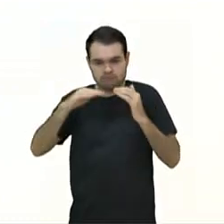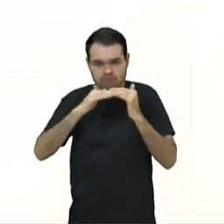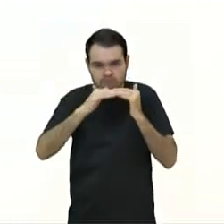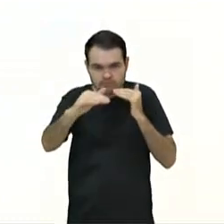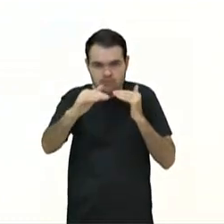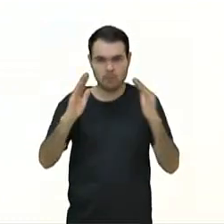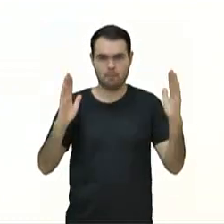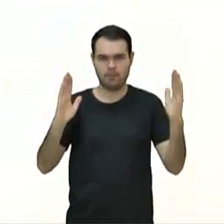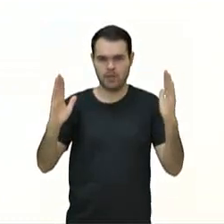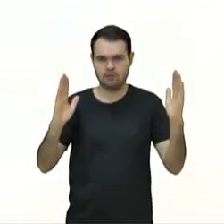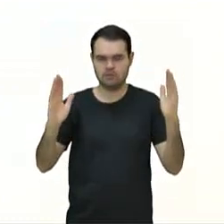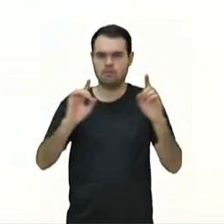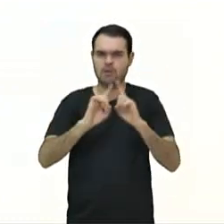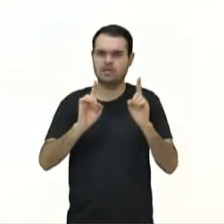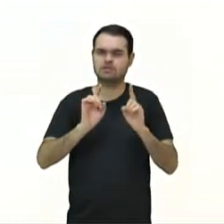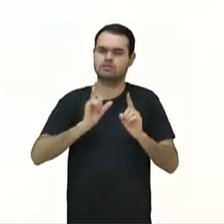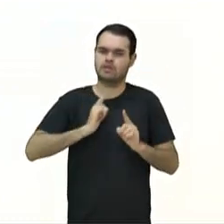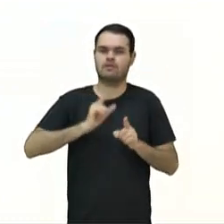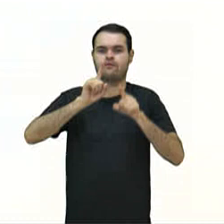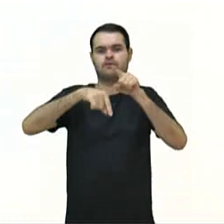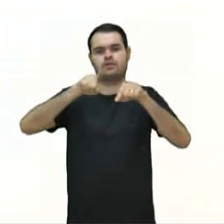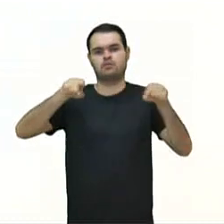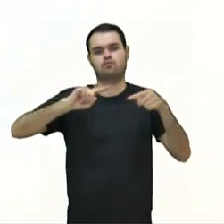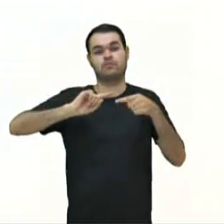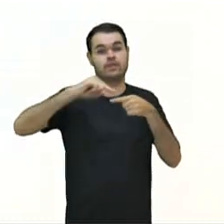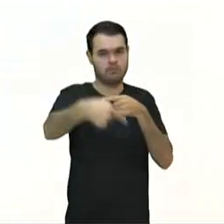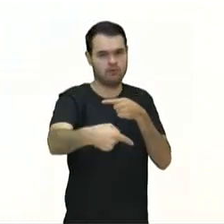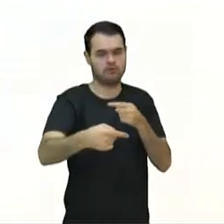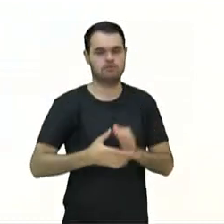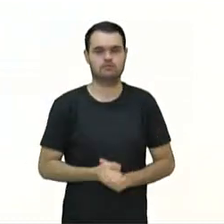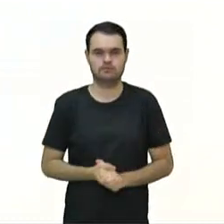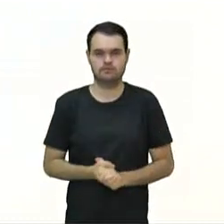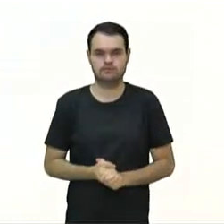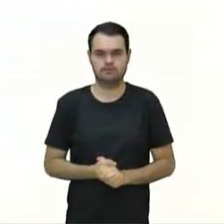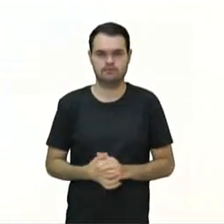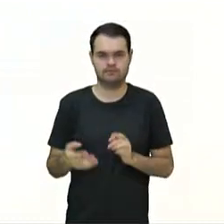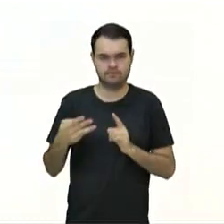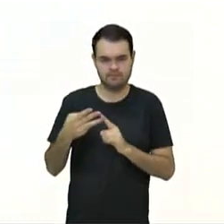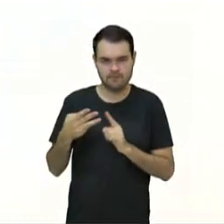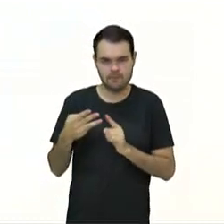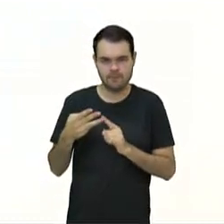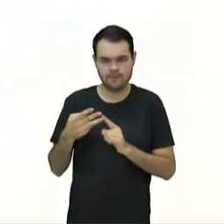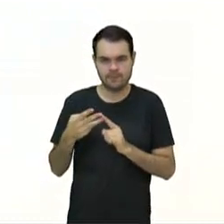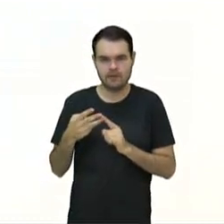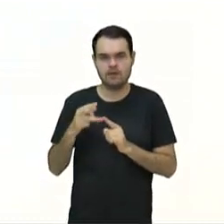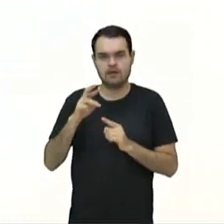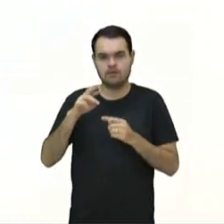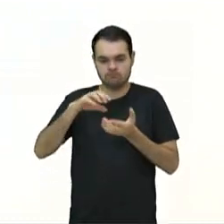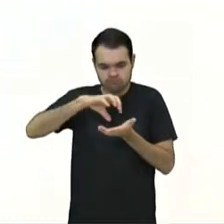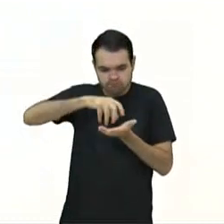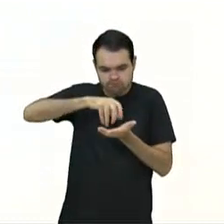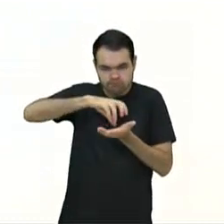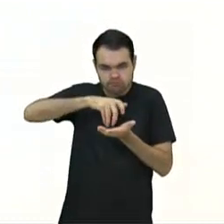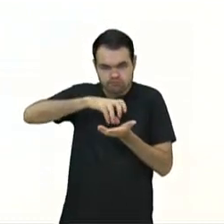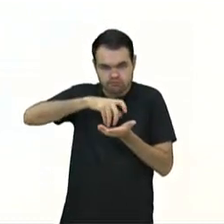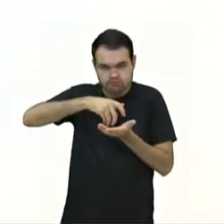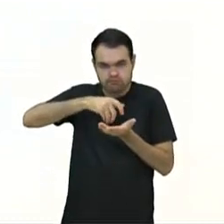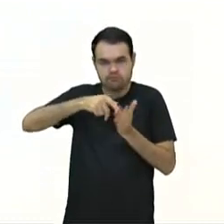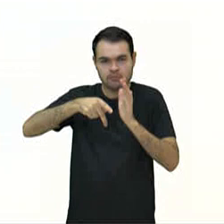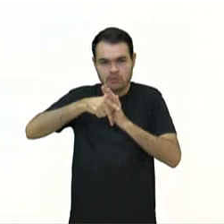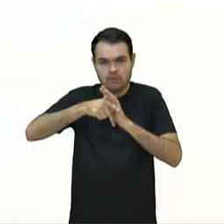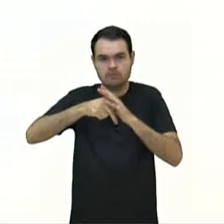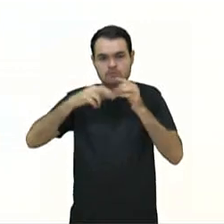um período, mas varia em seguida. A próxima, os reostatos são resistores